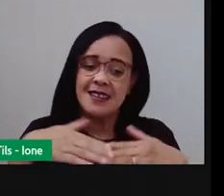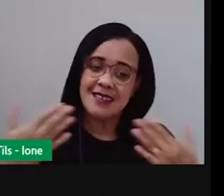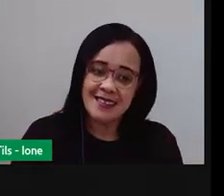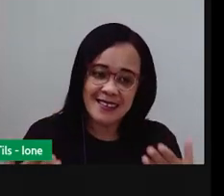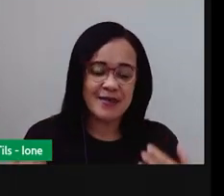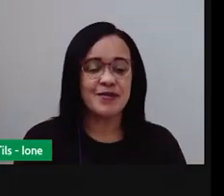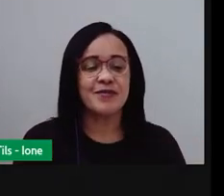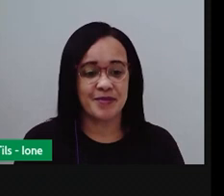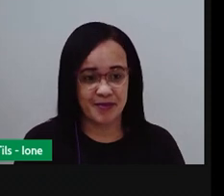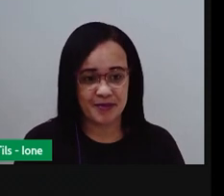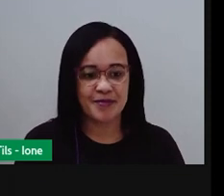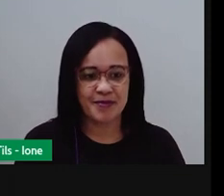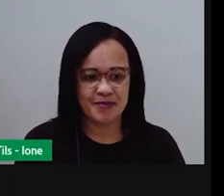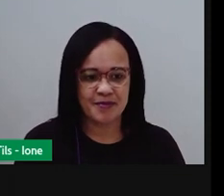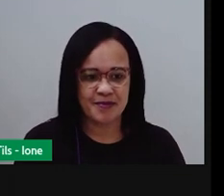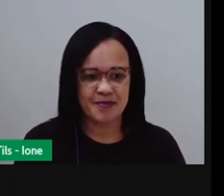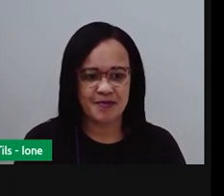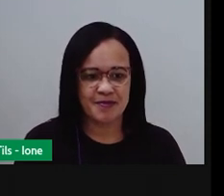Teve